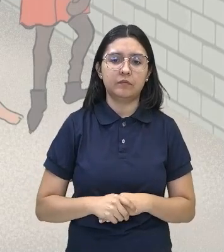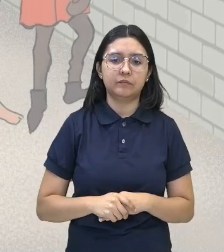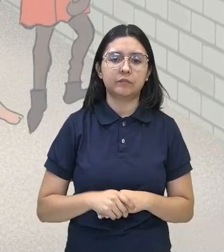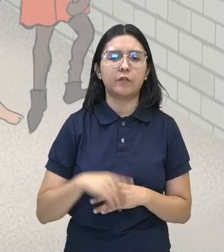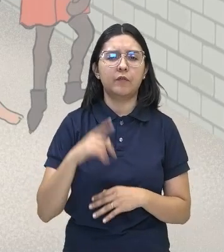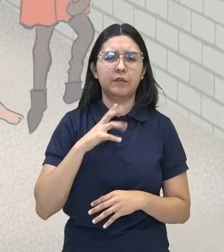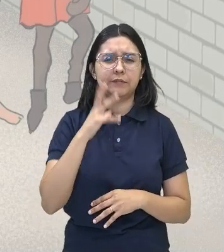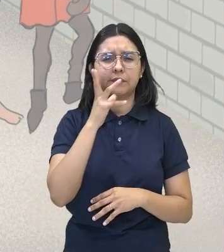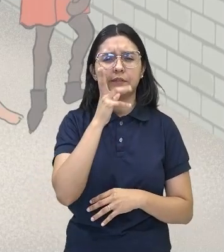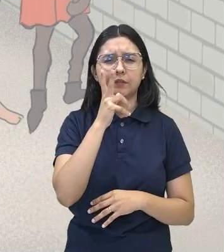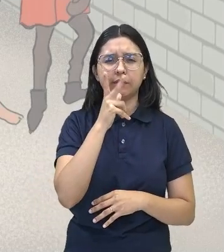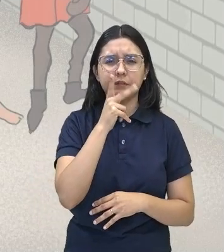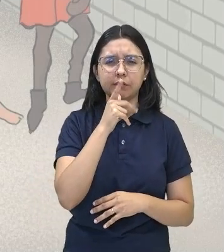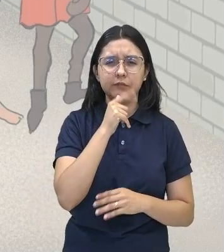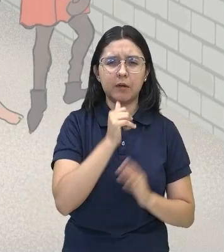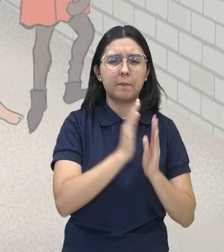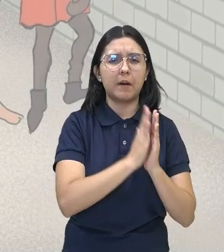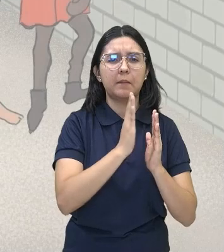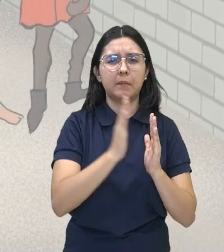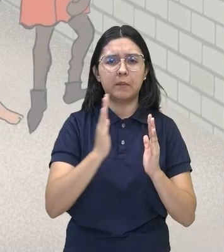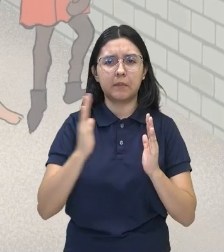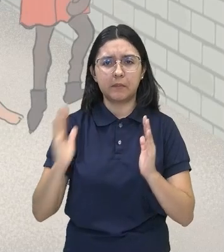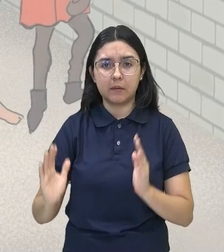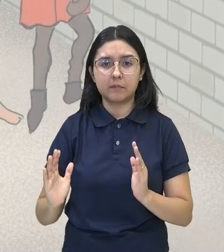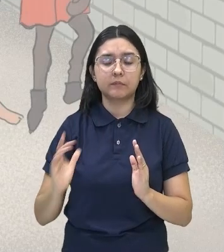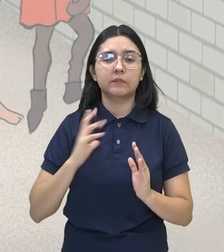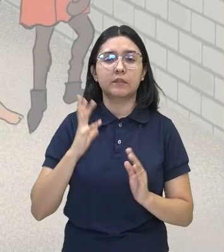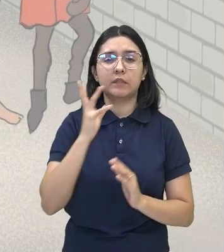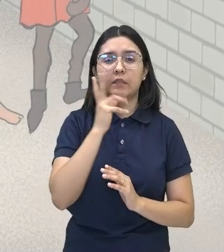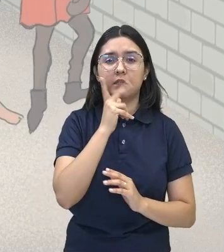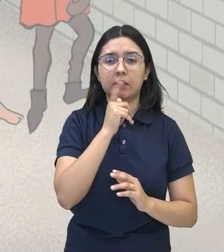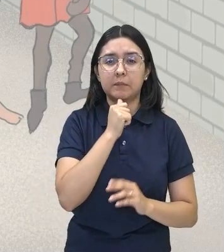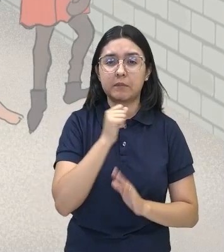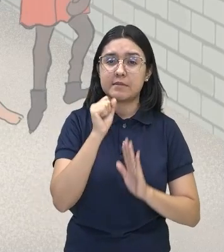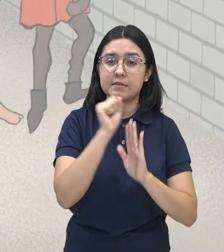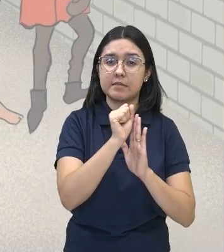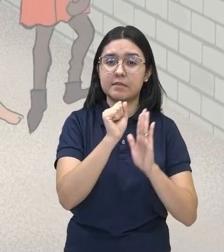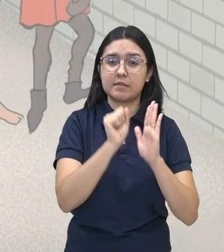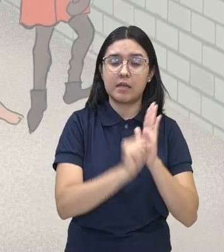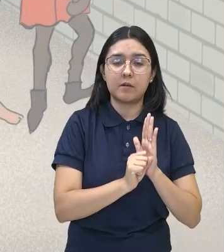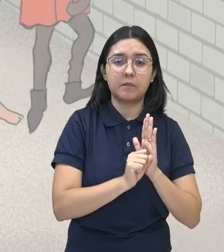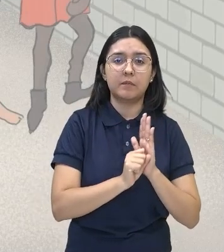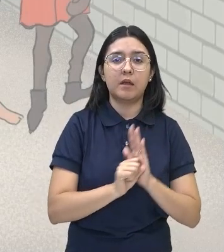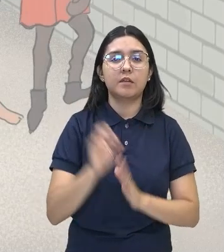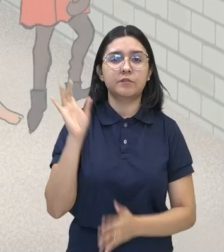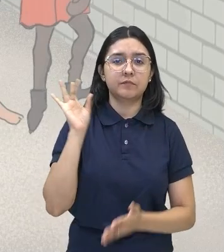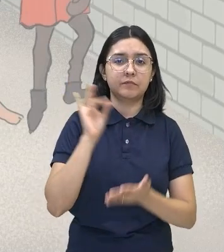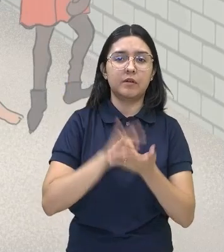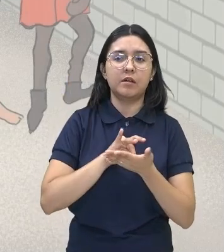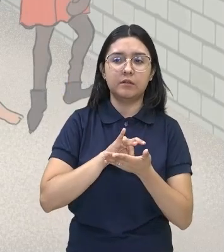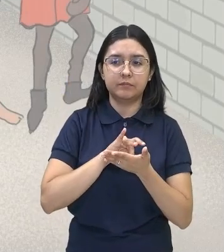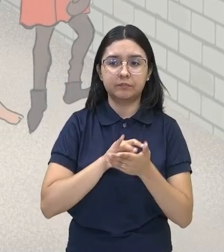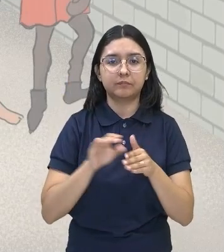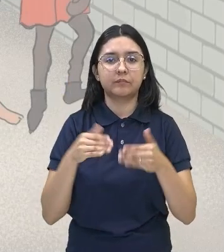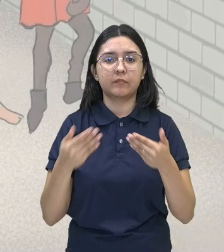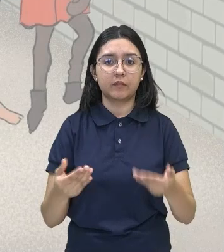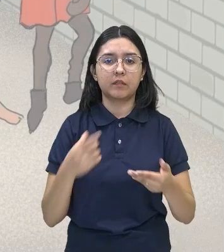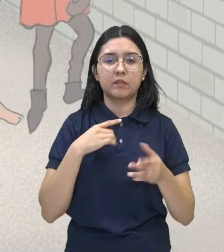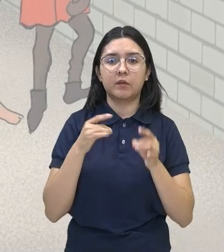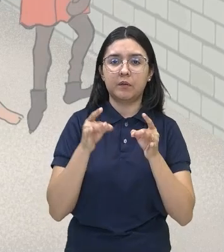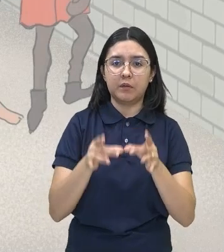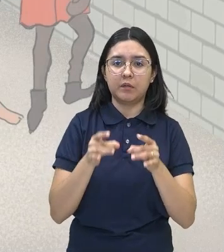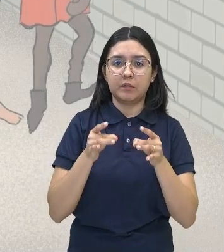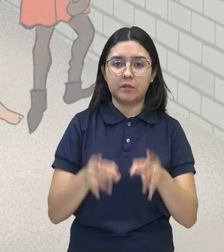algo lento e paulatino, que demorou séculos para se consolidar. As trocas comerciais, as